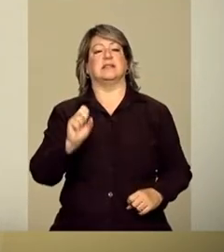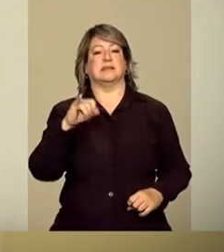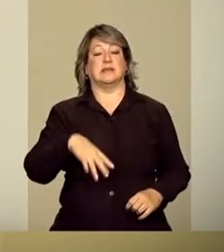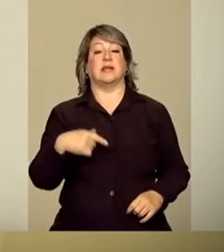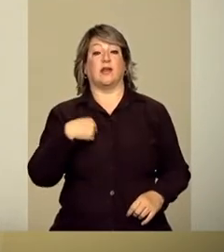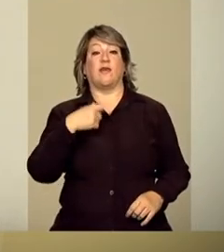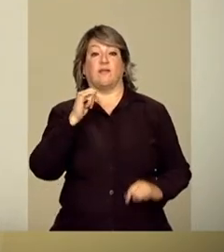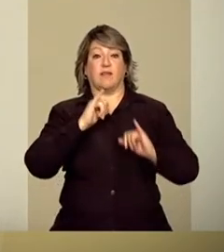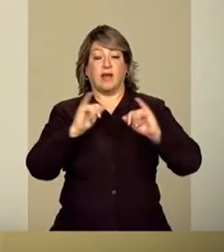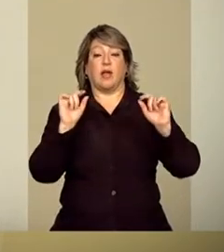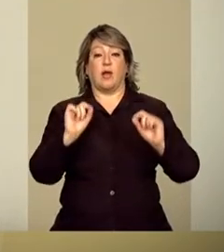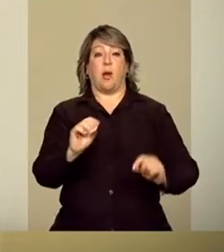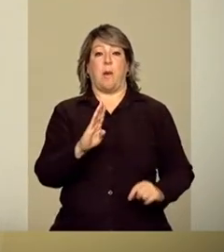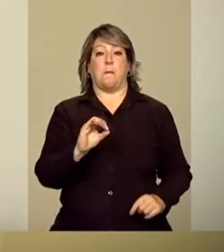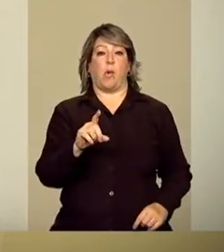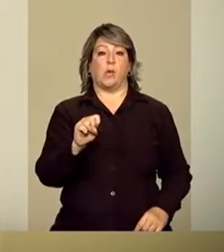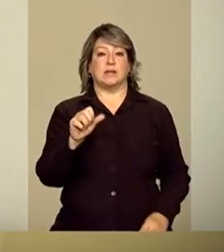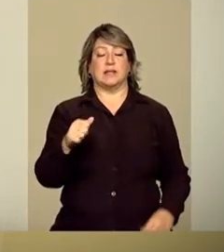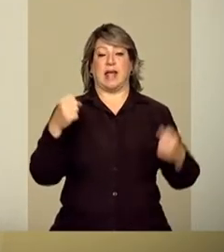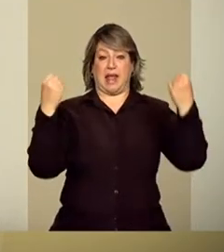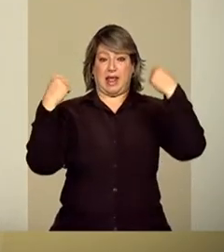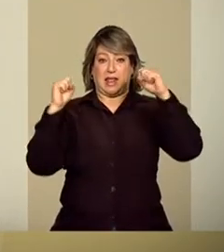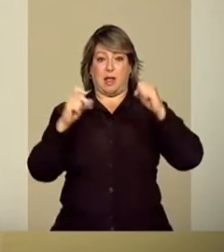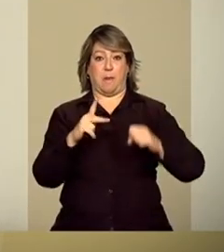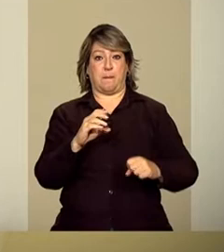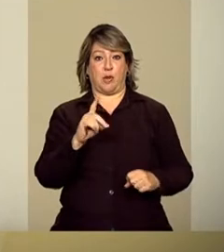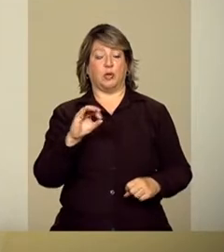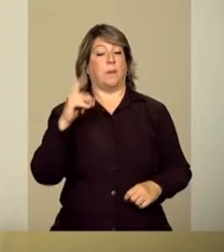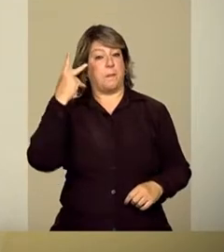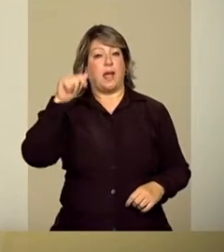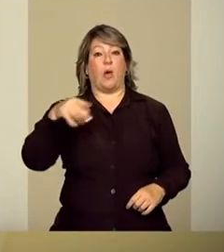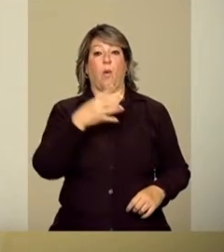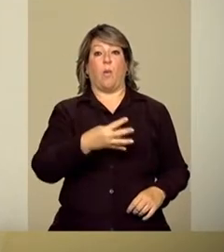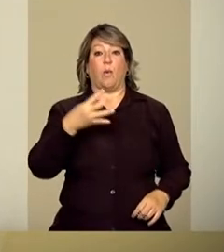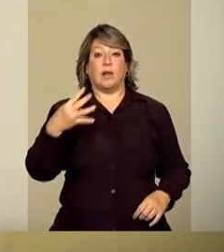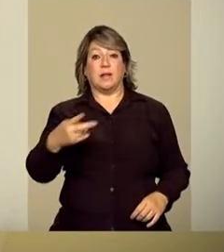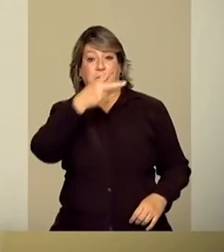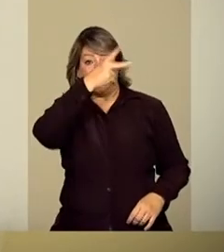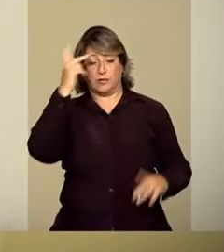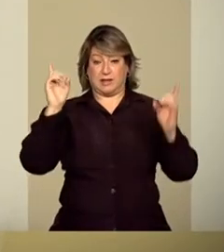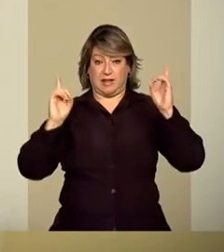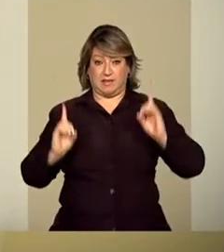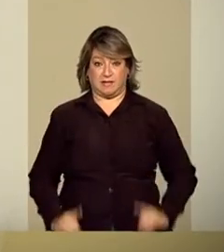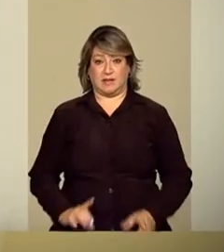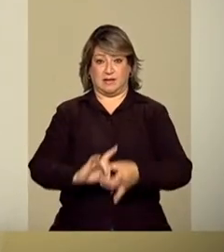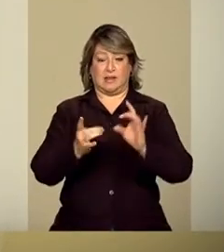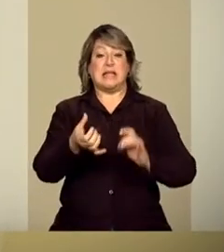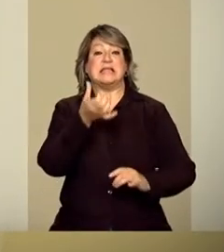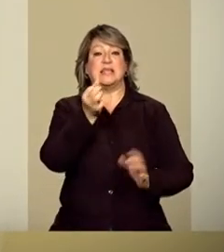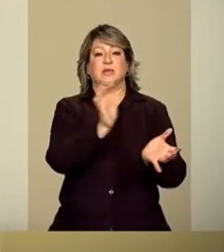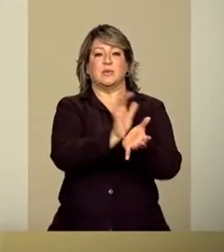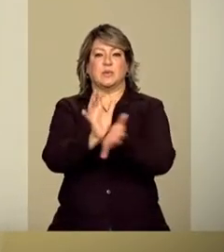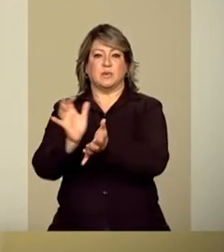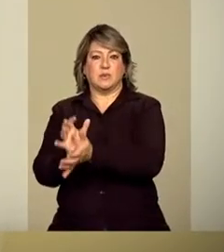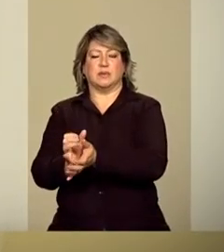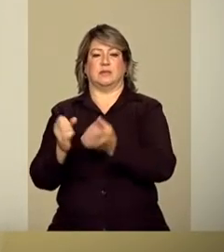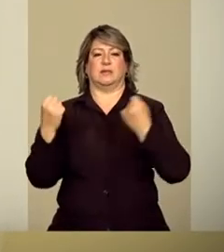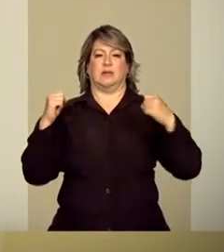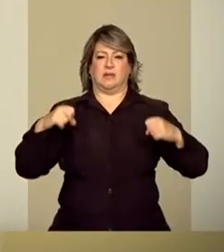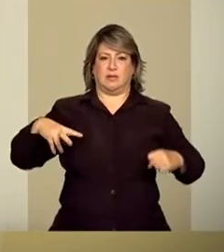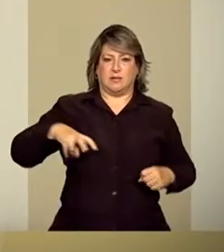da Bolsa Atleta Pódio para 44 atletas paralímpicos de 6 modalidades.